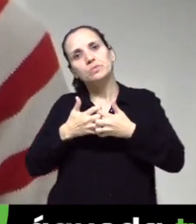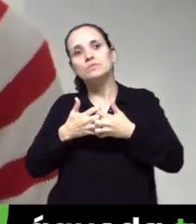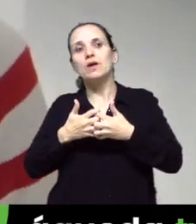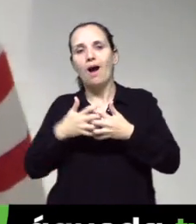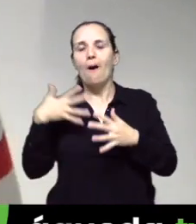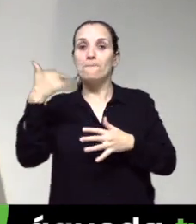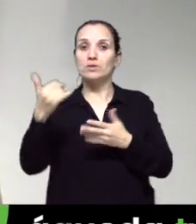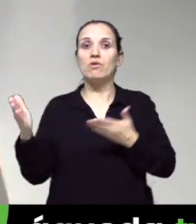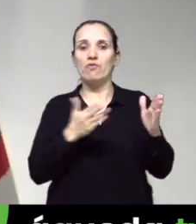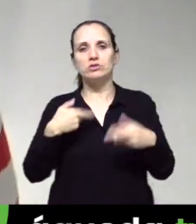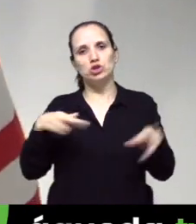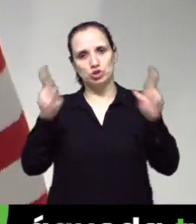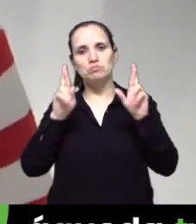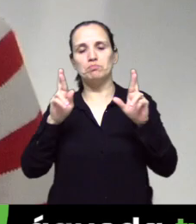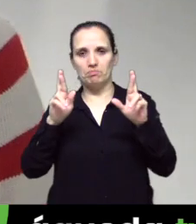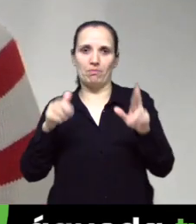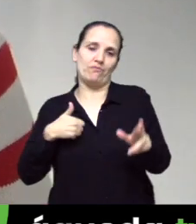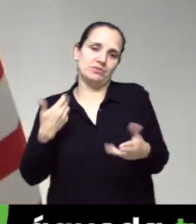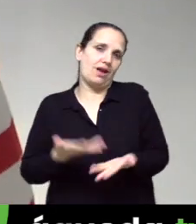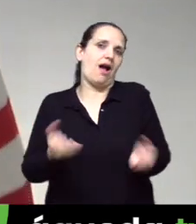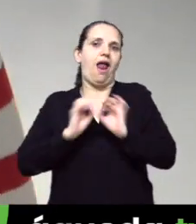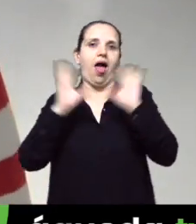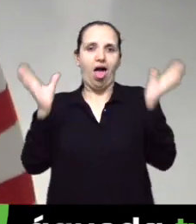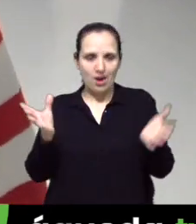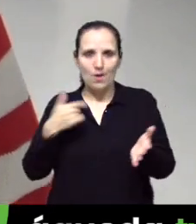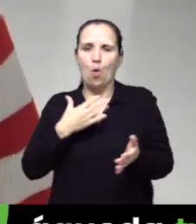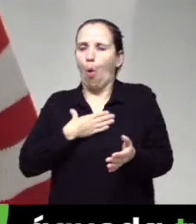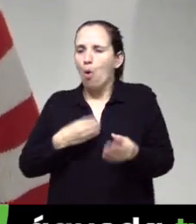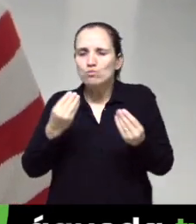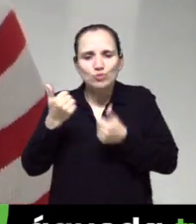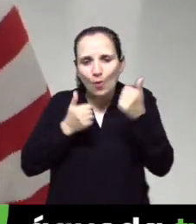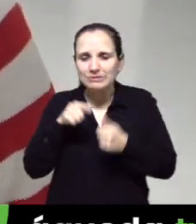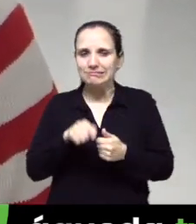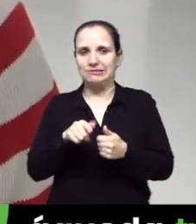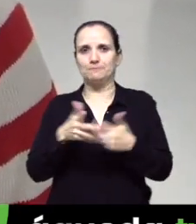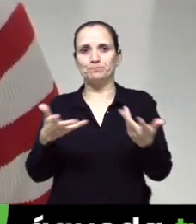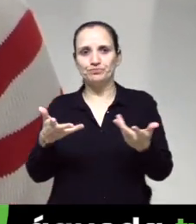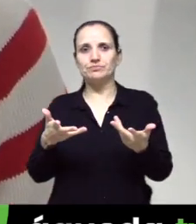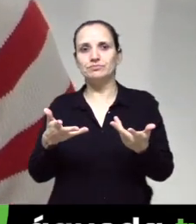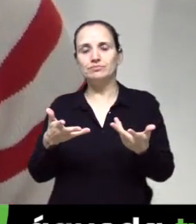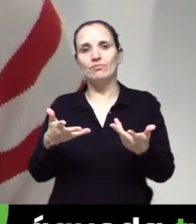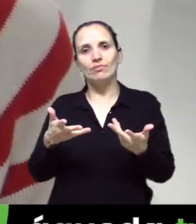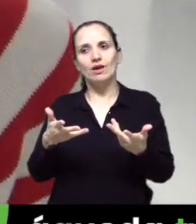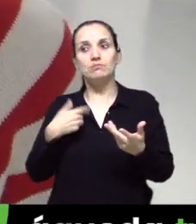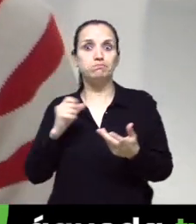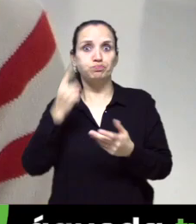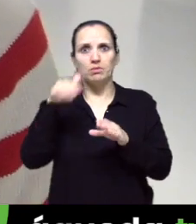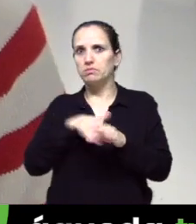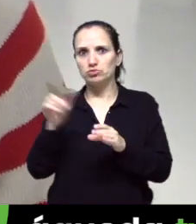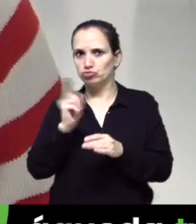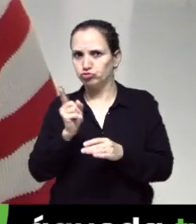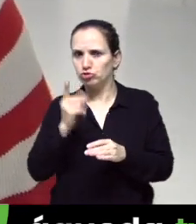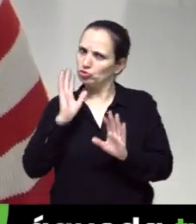vencer. Gosto muito destes concursos e não é a primeira vez que eu tento entrar. Da última vez infelizmente não